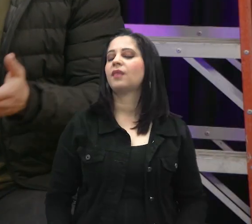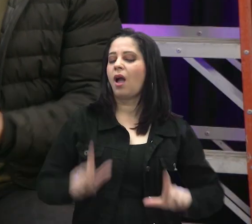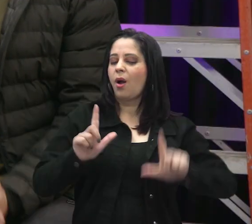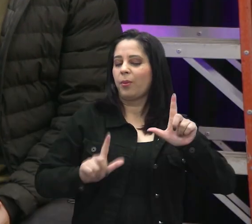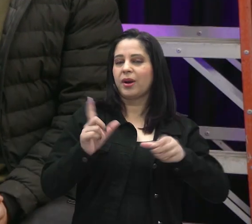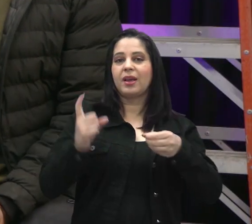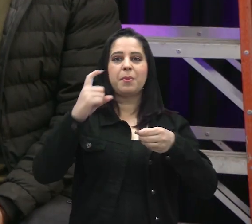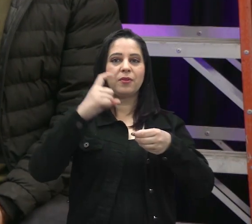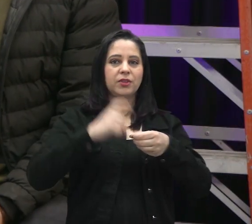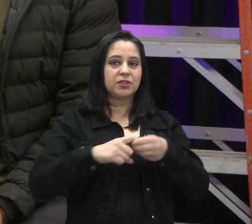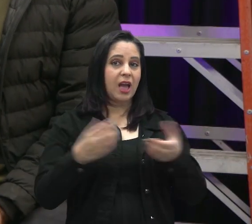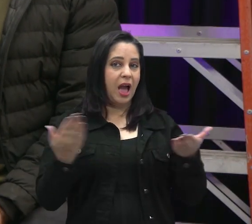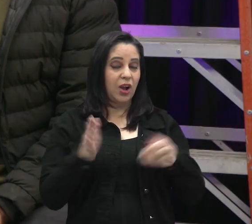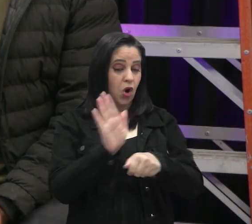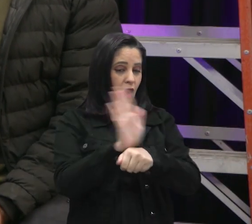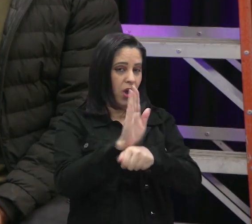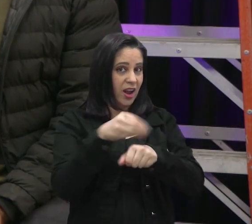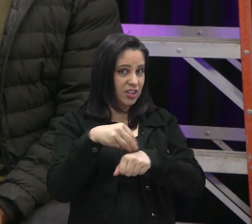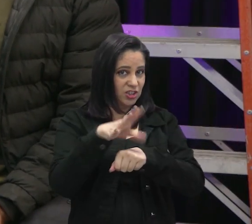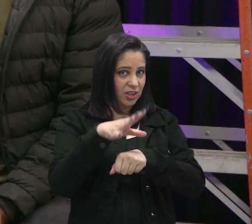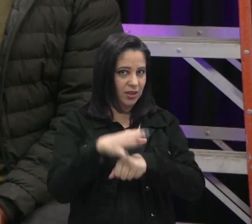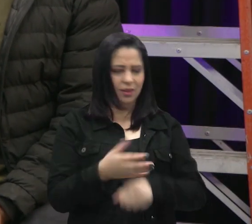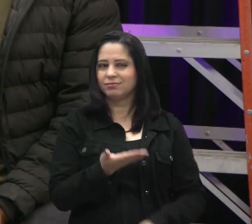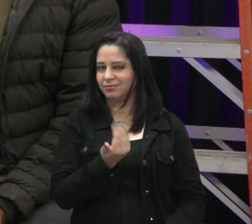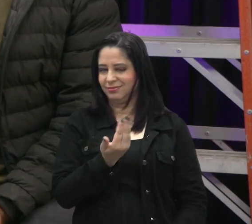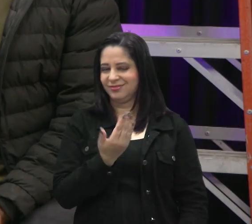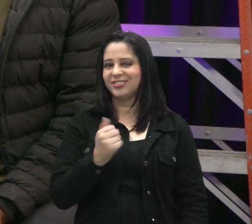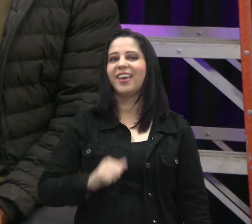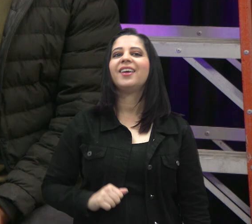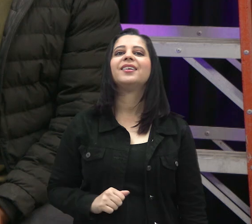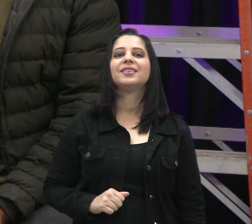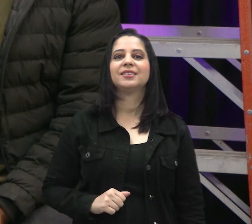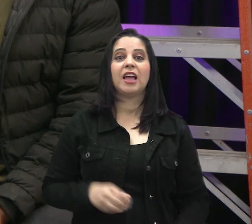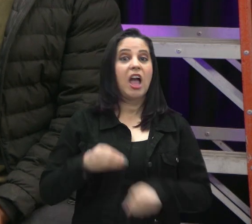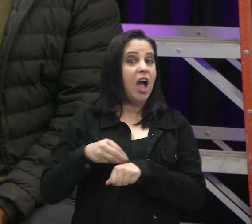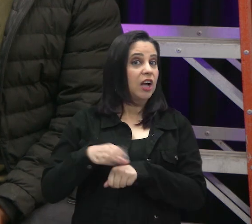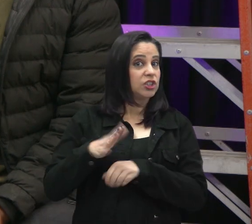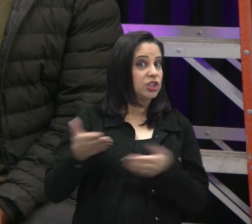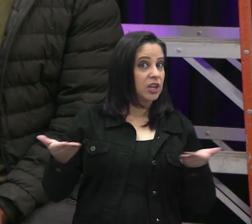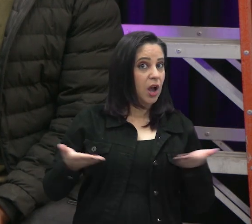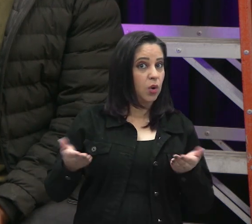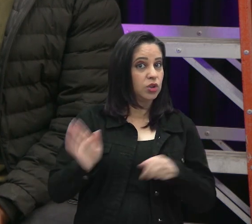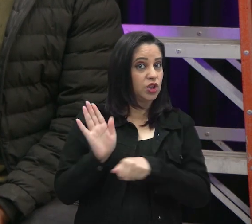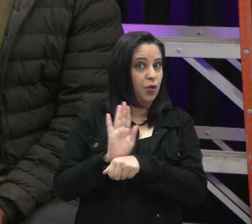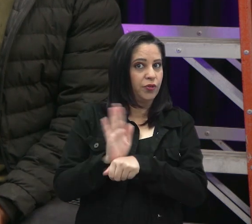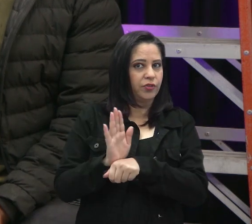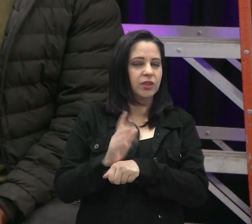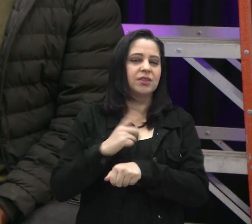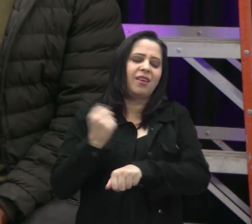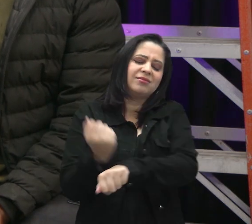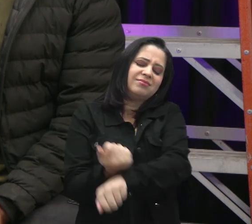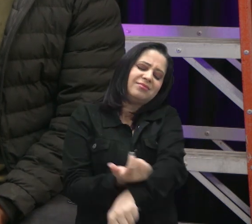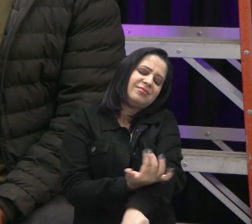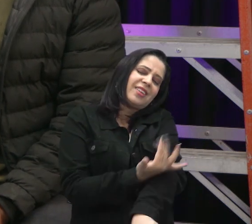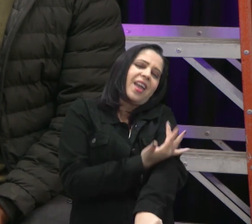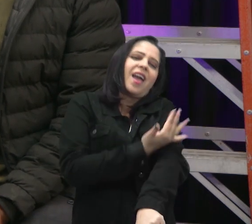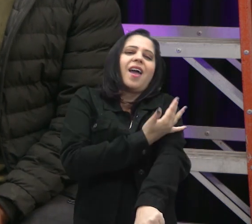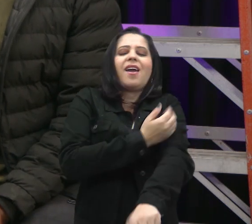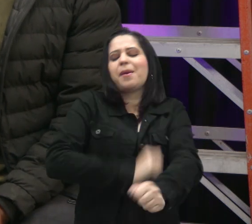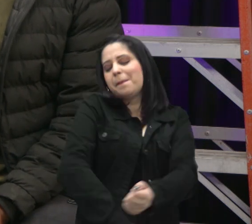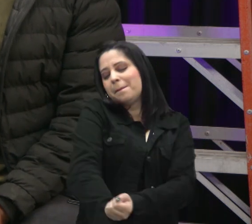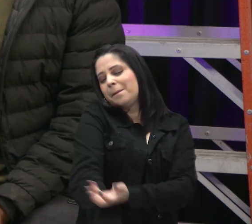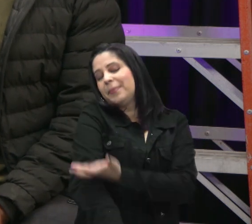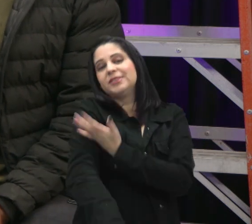Voltamos com Conexão Cultura e bora de cinema no Sessão Pipoca? Bora, Ti. Olha só, a dica de hoje é um filme cheio de emoção, viu? Que